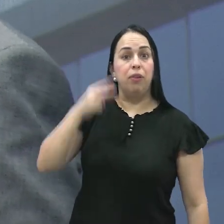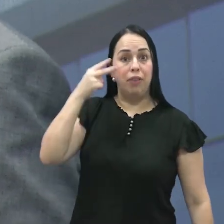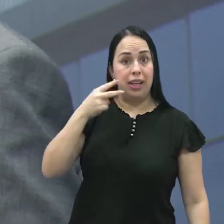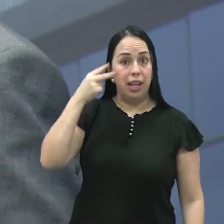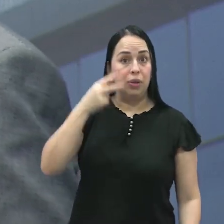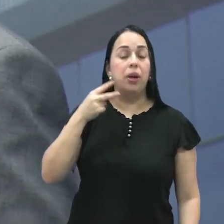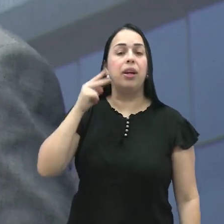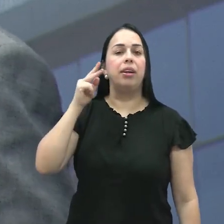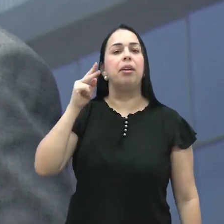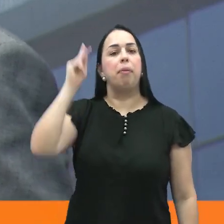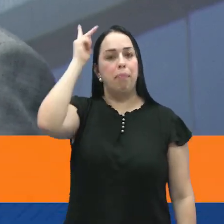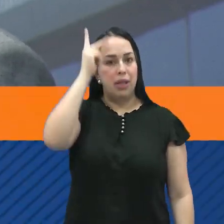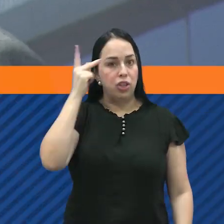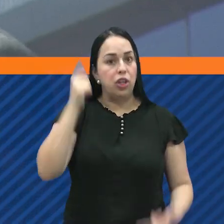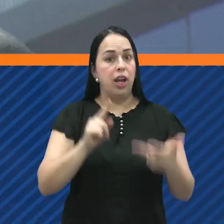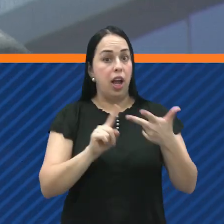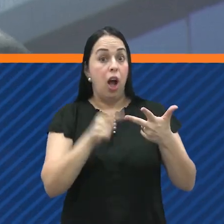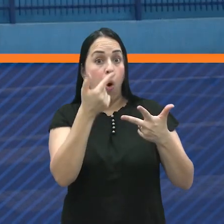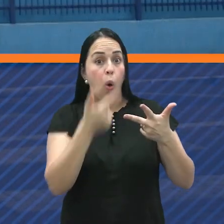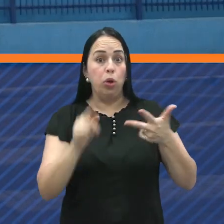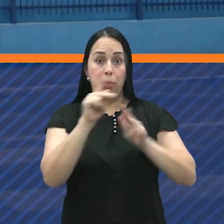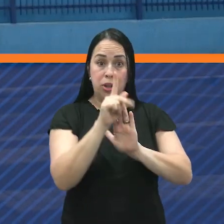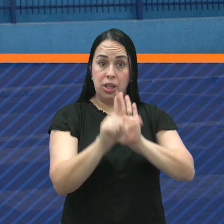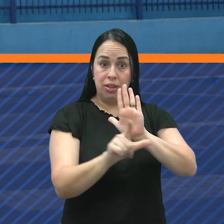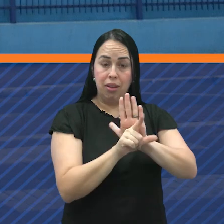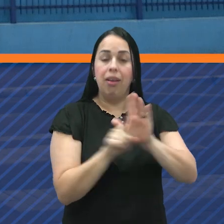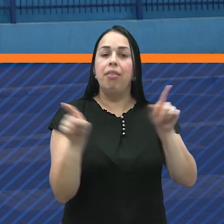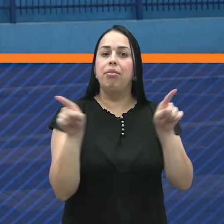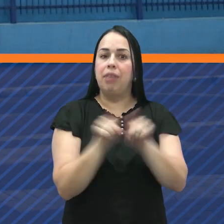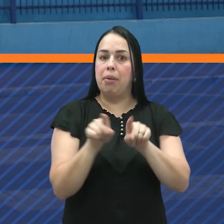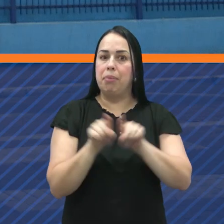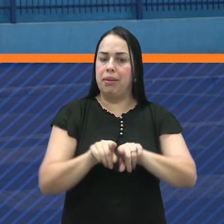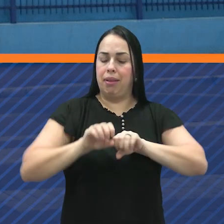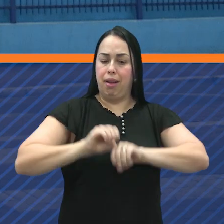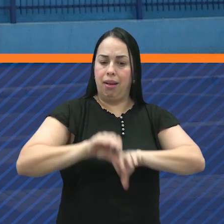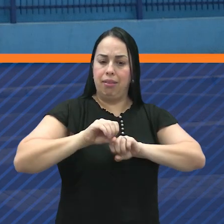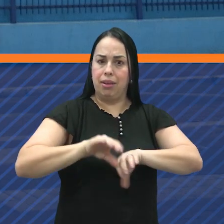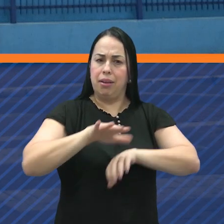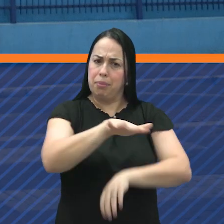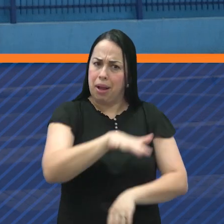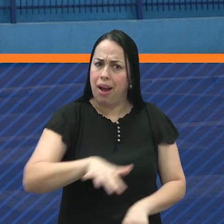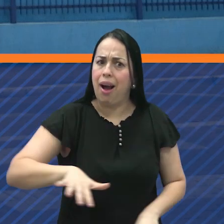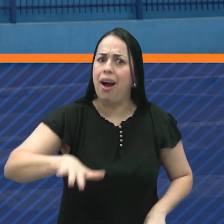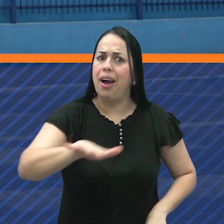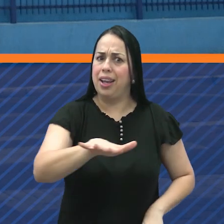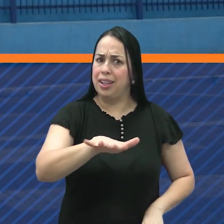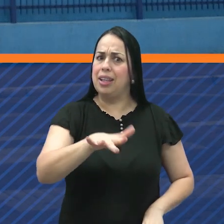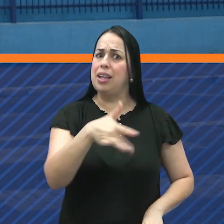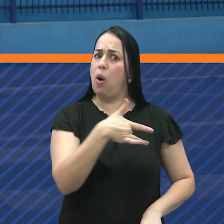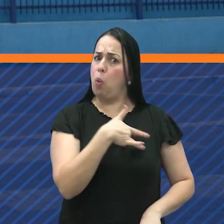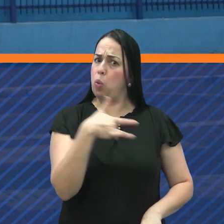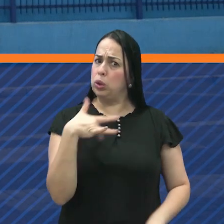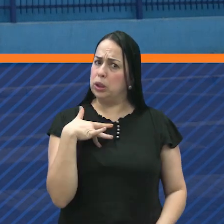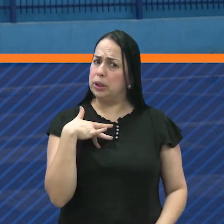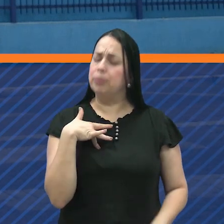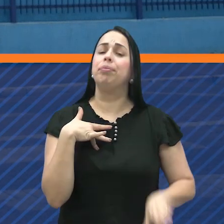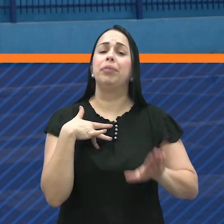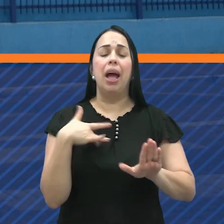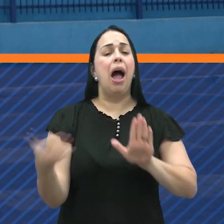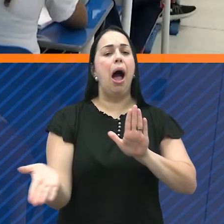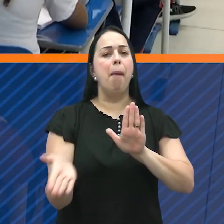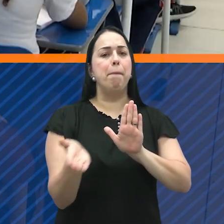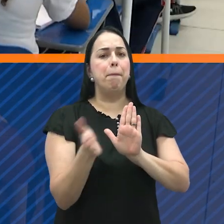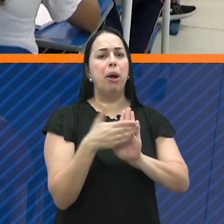Fernando Petit é autor de outro projeto, também educativo, mas na área da saúde. A